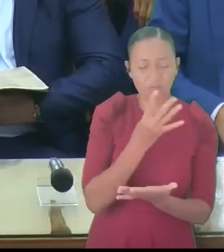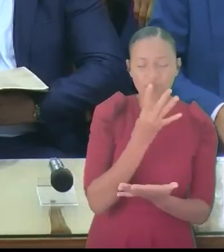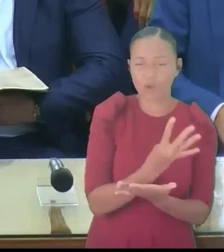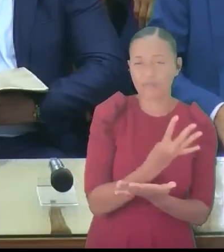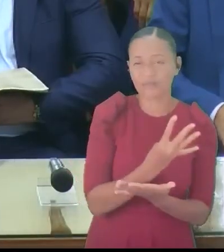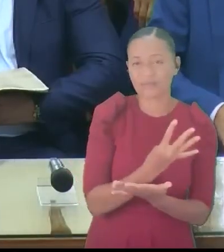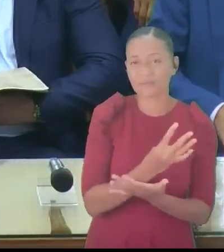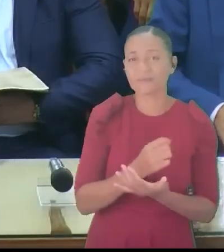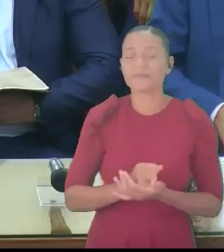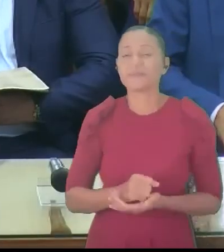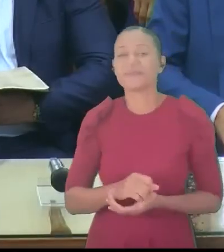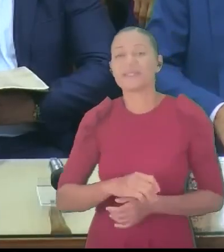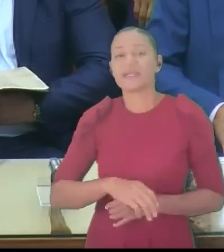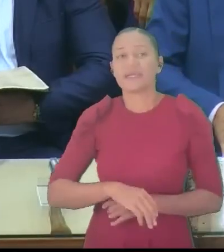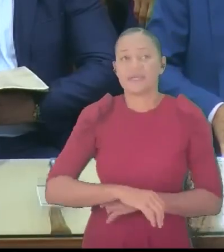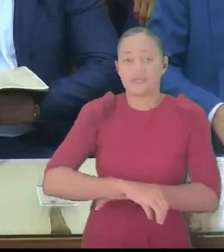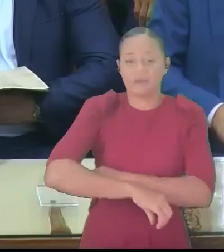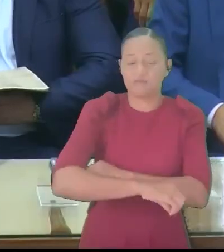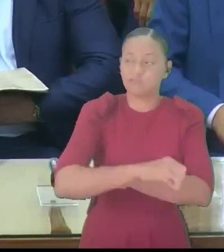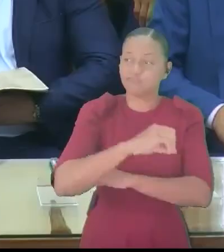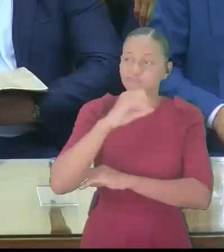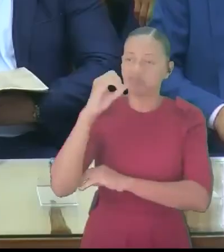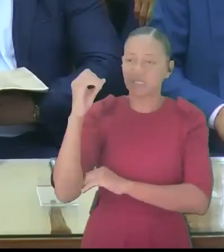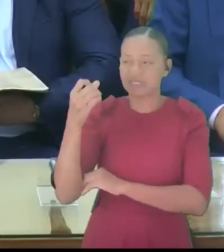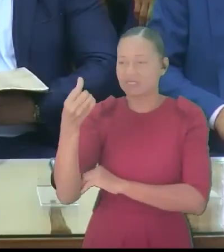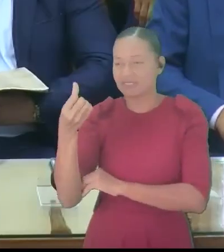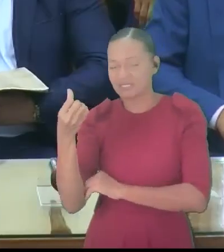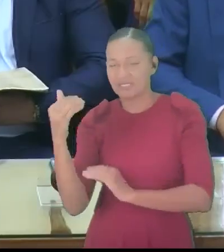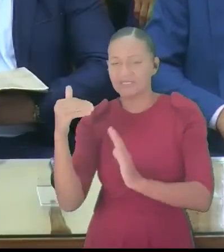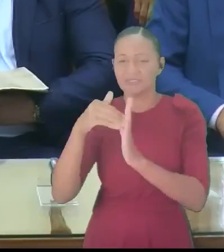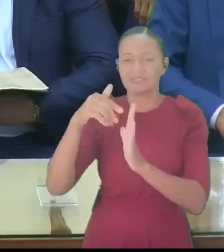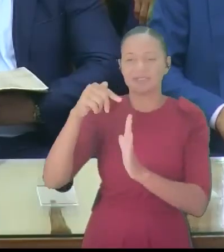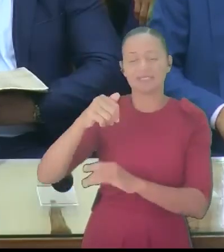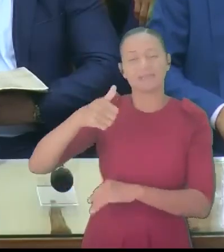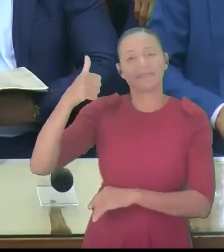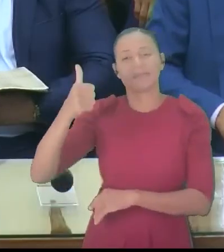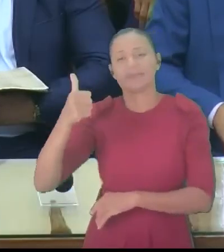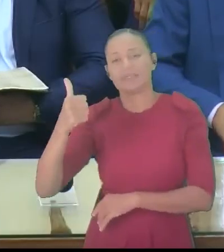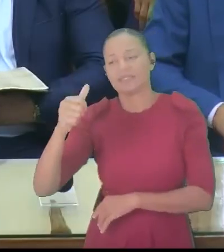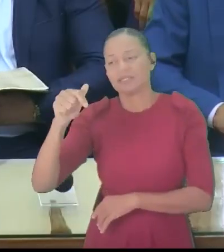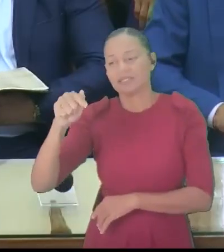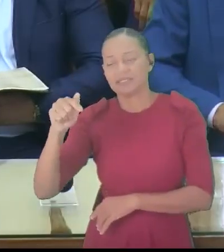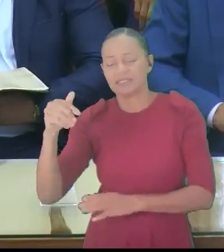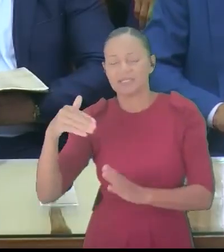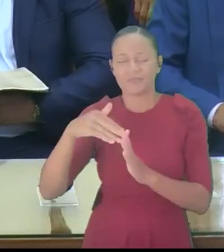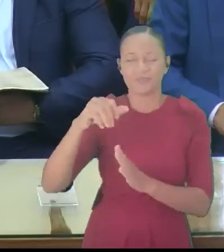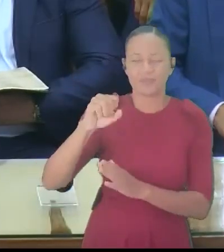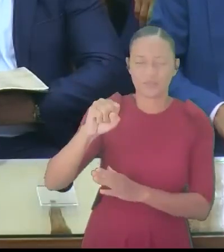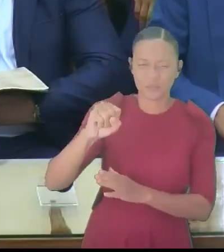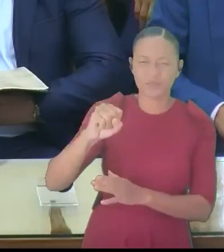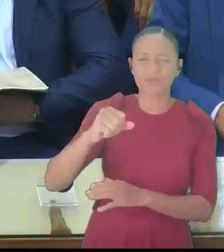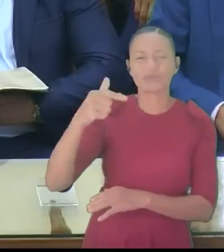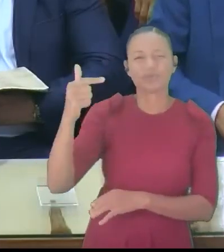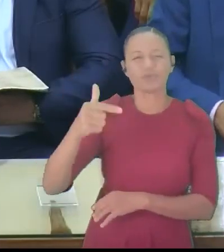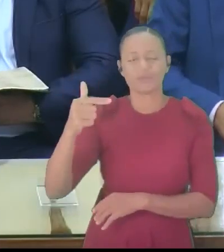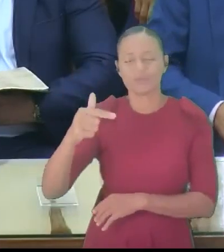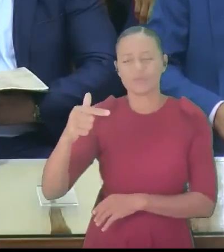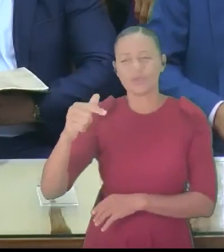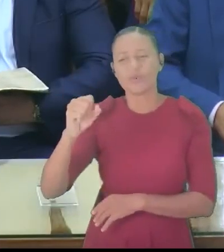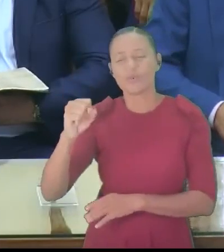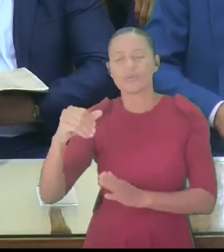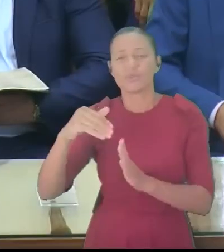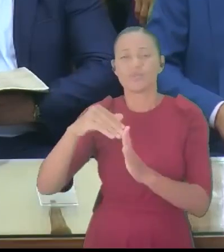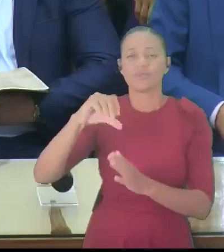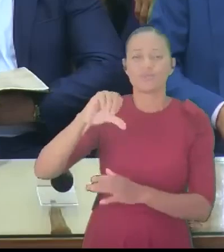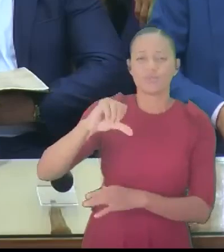De 6 às 7 da manhã, hora primeira. De 7 às 8, hora segunda. De 8 às 9, quando dava 9 horas, era